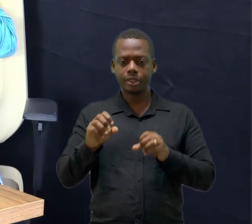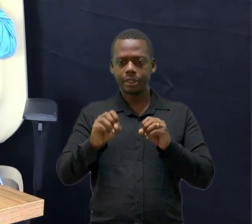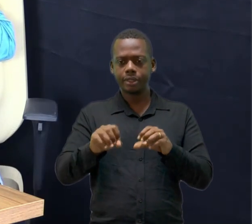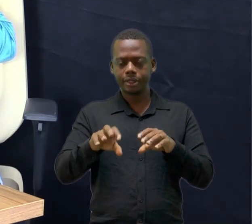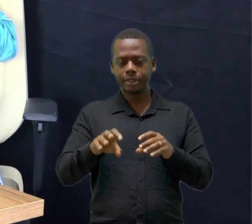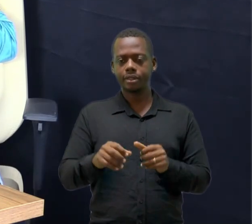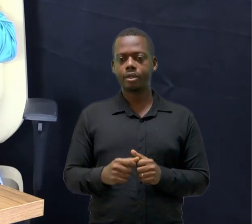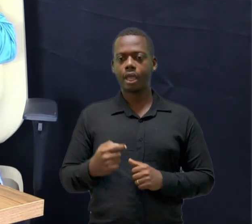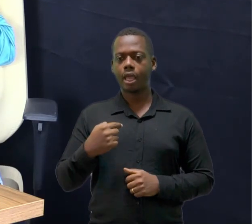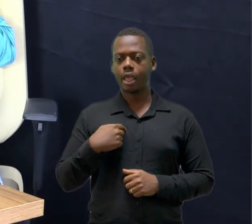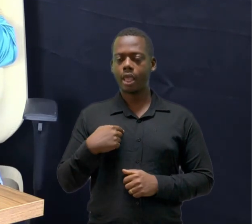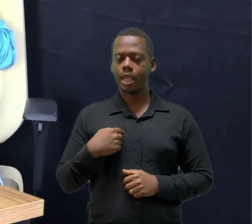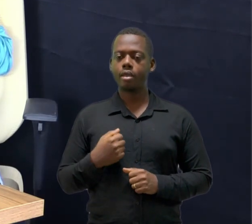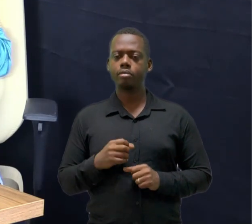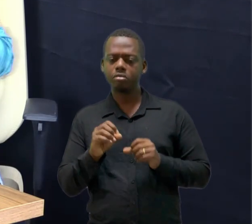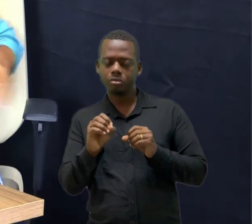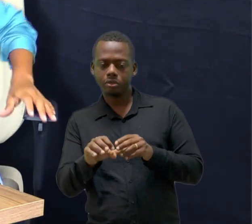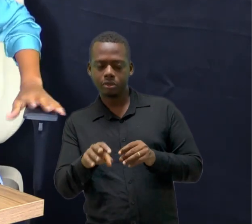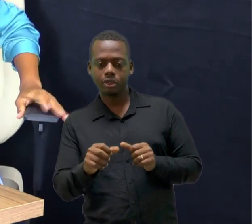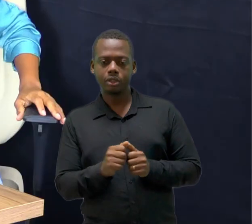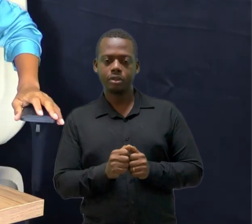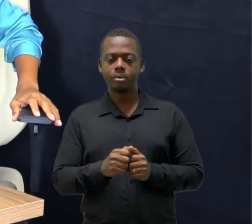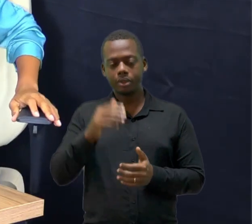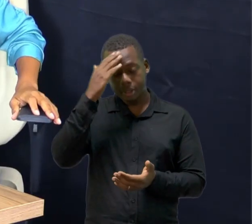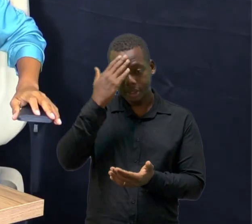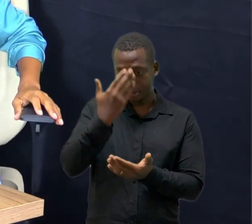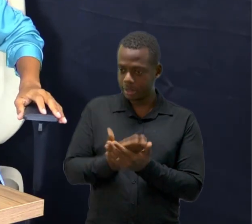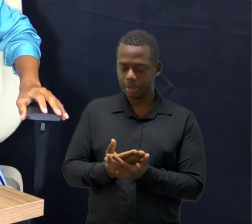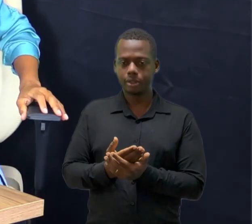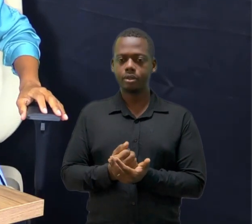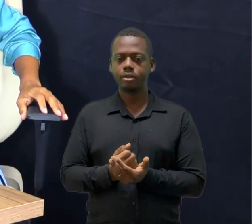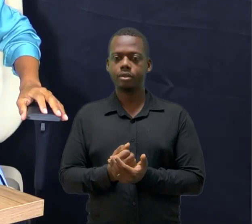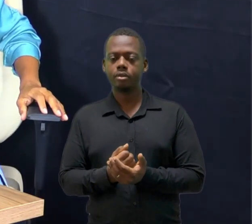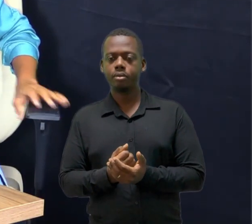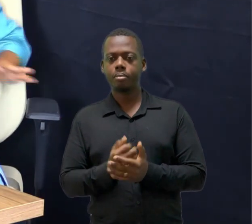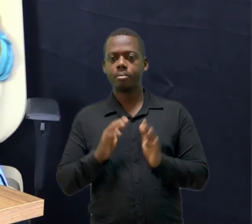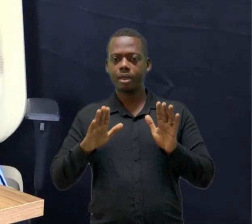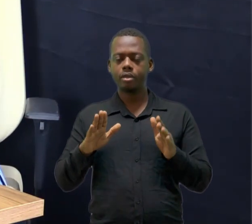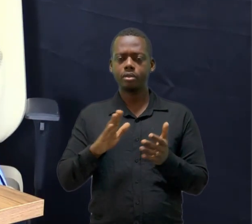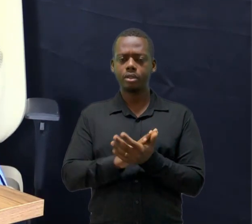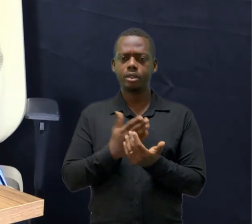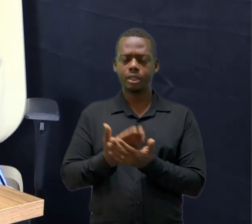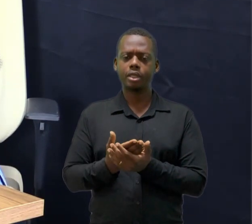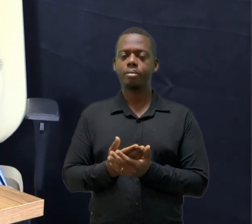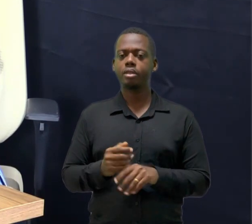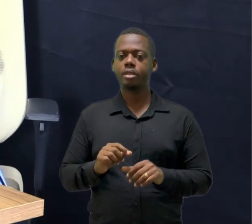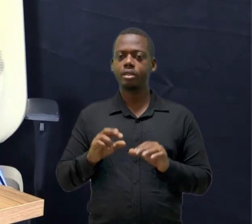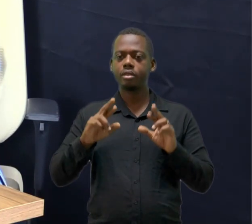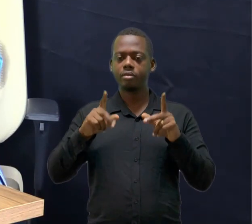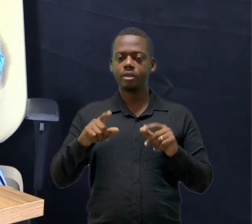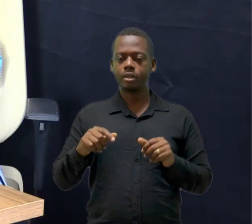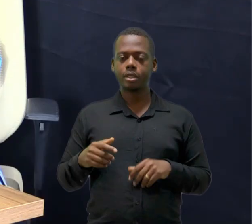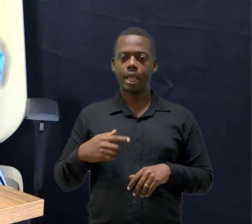estou ensinando, de repente posso colocar ali Até o que você acredita, você pode o que eu estar permitindo. acredito. Já Então, o intérprete não. Não, por exemplo, se eu sou a